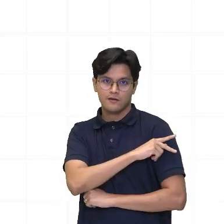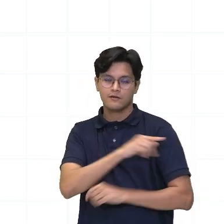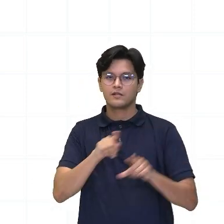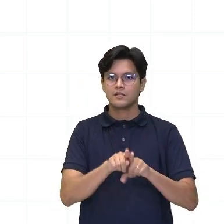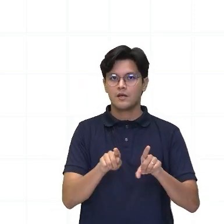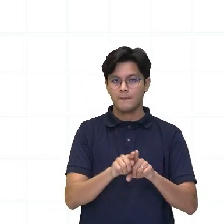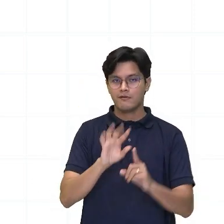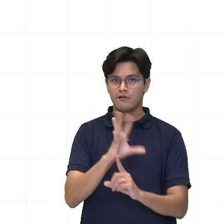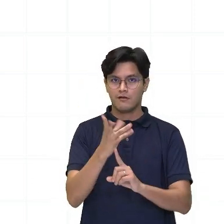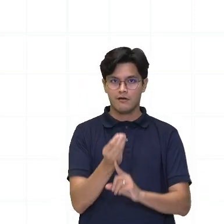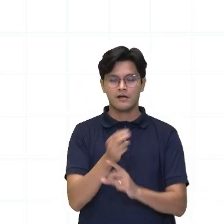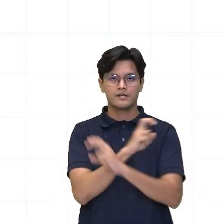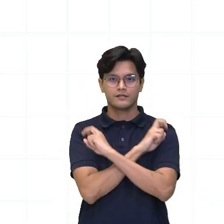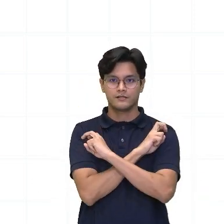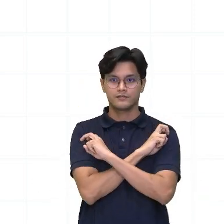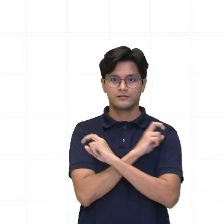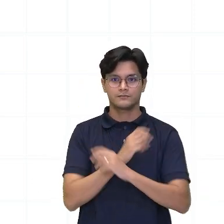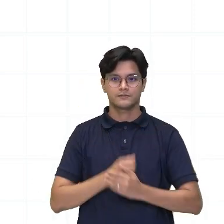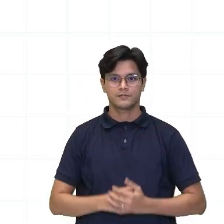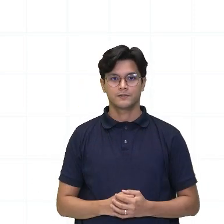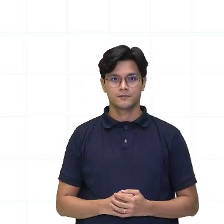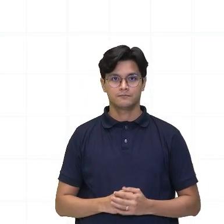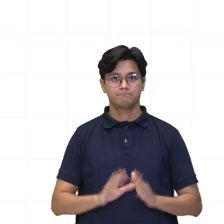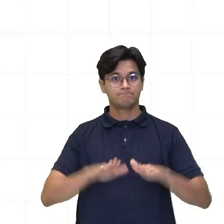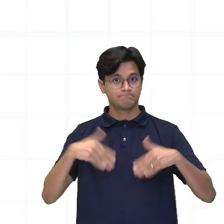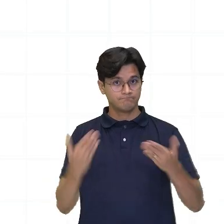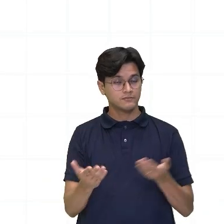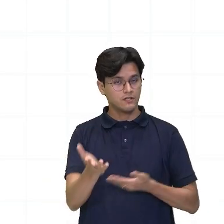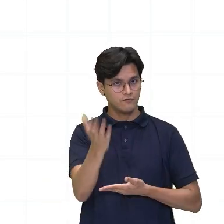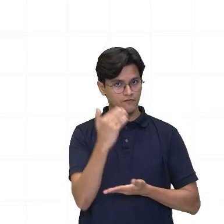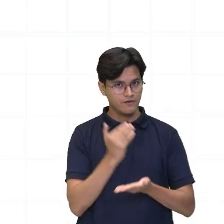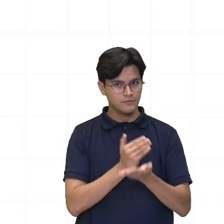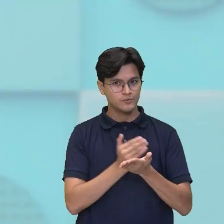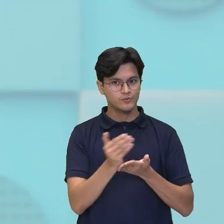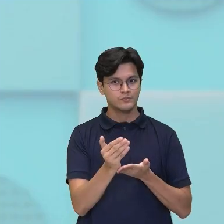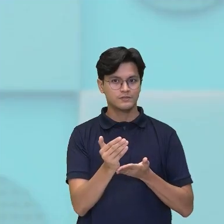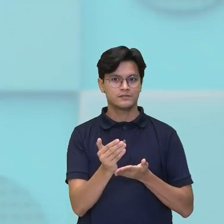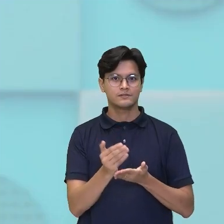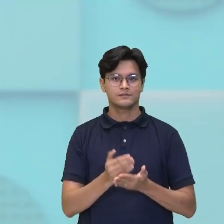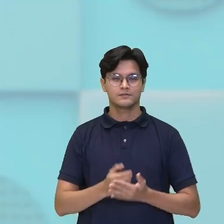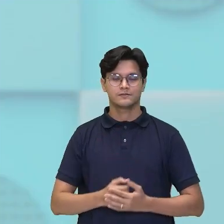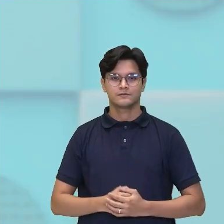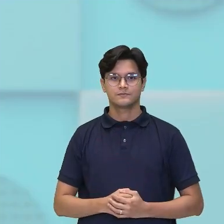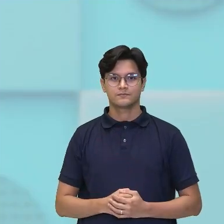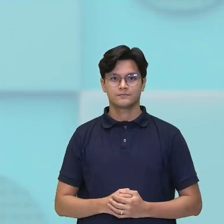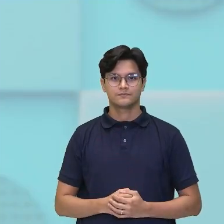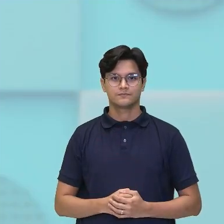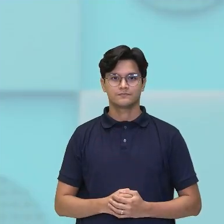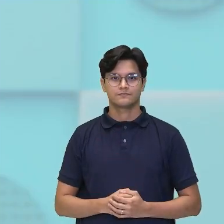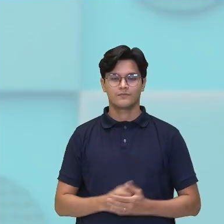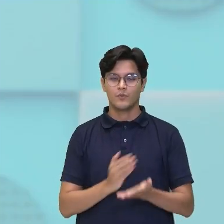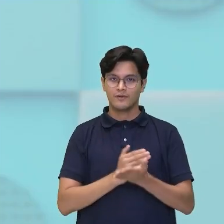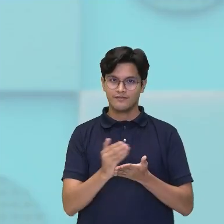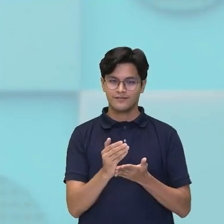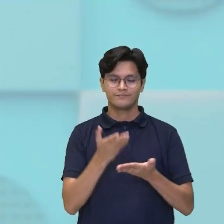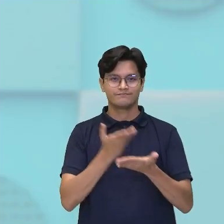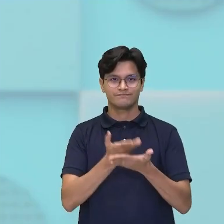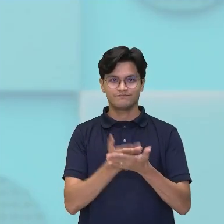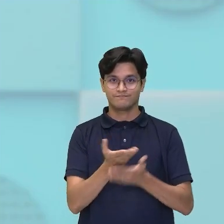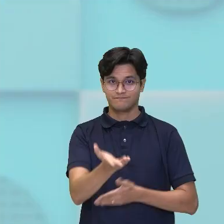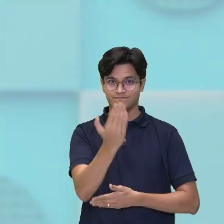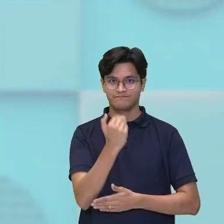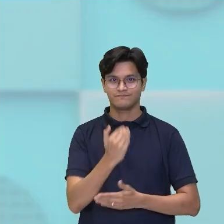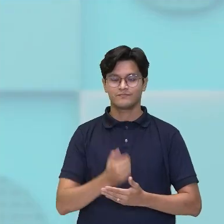arte egípcia. Então, vamos dar início à nossa aula. Vamos lá?